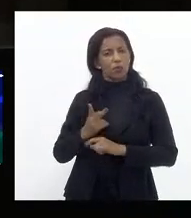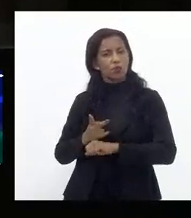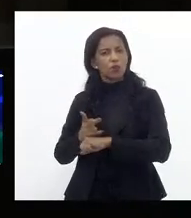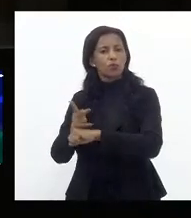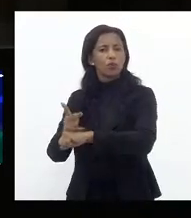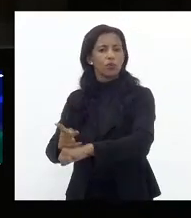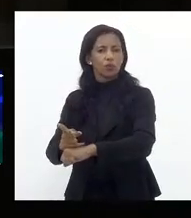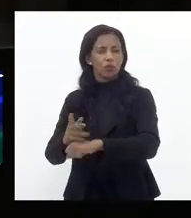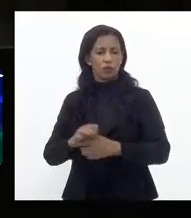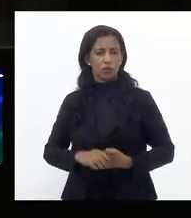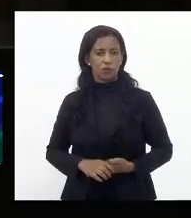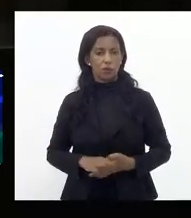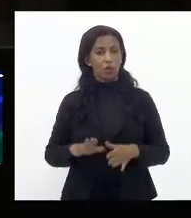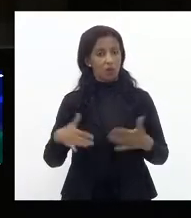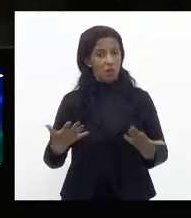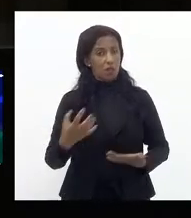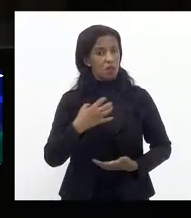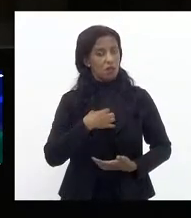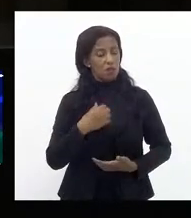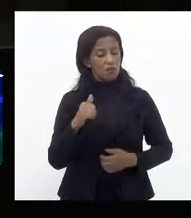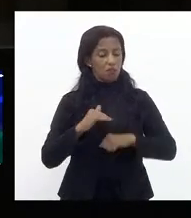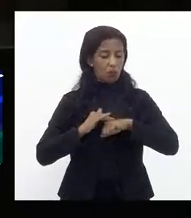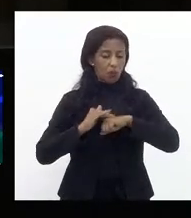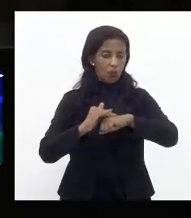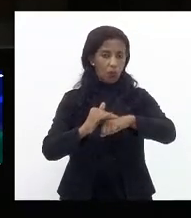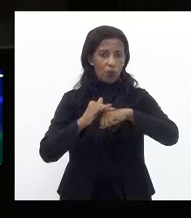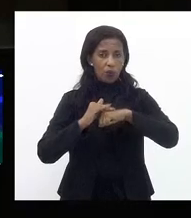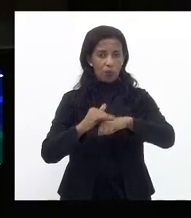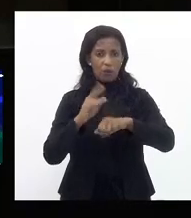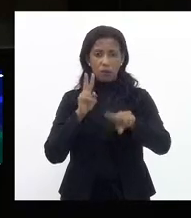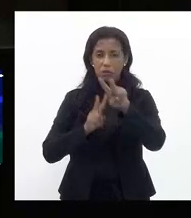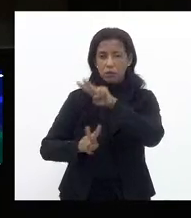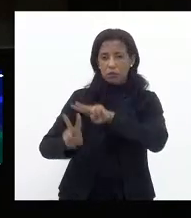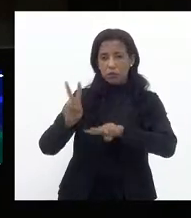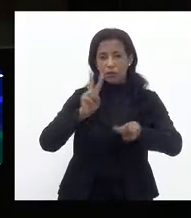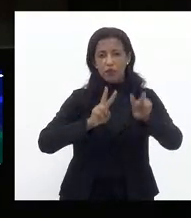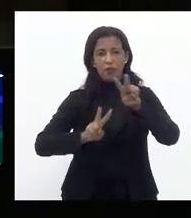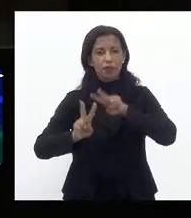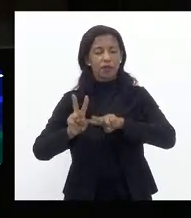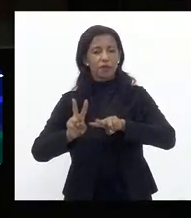e aí sim a gente vai começar a ver